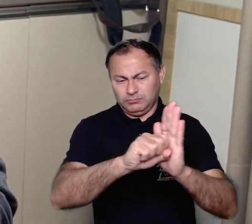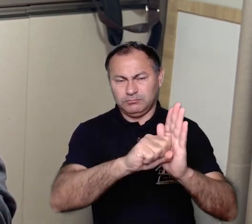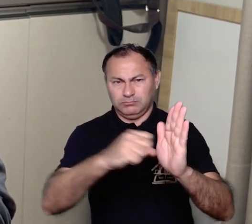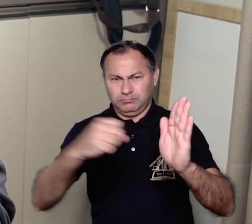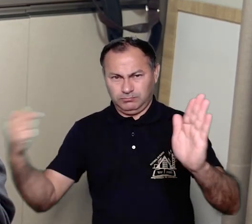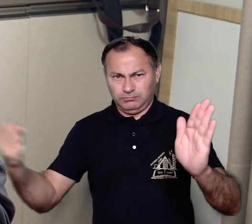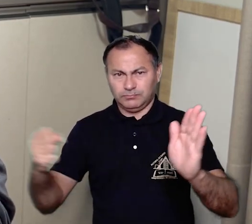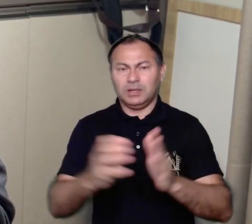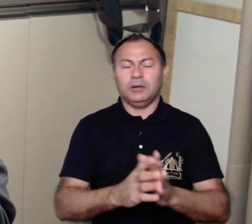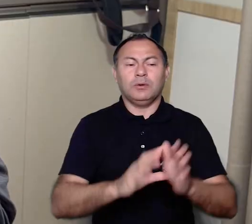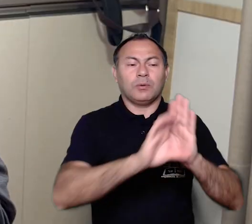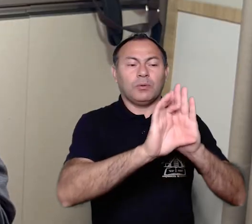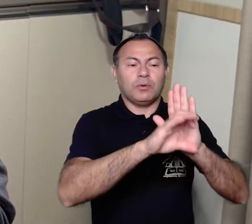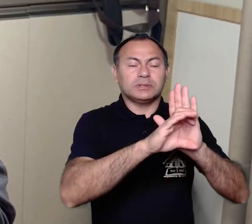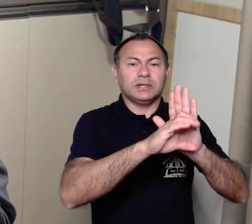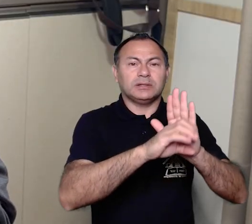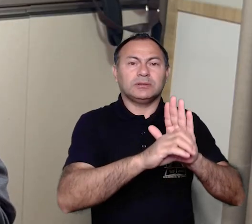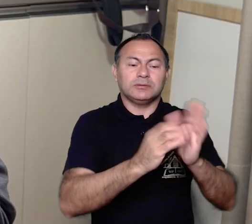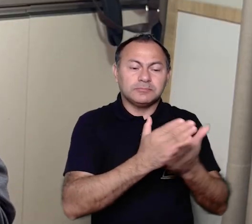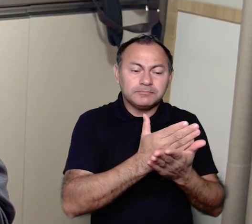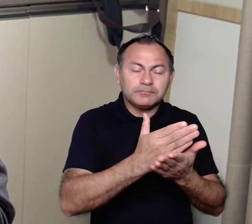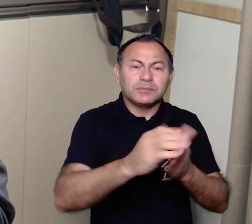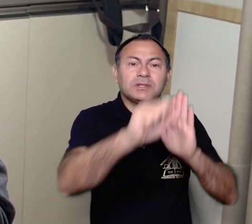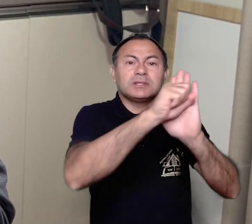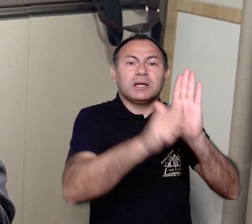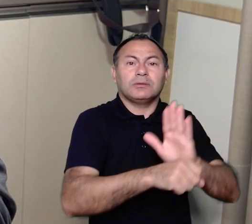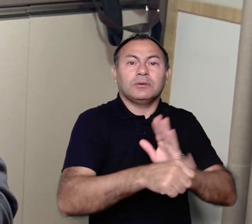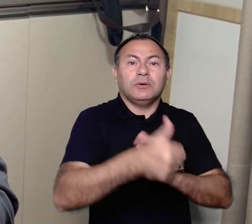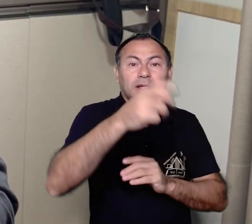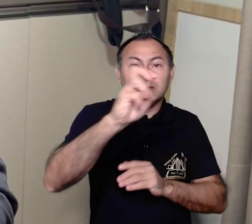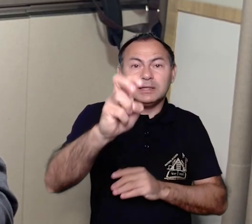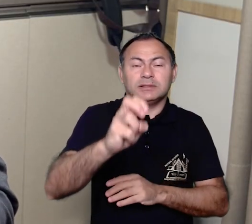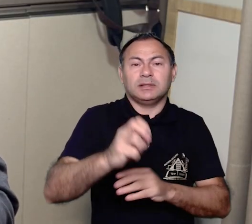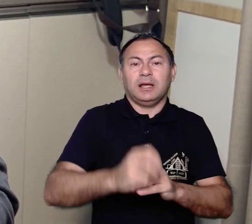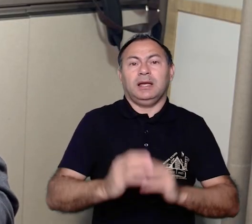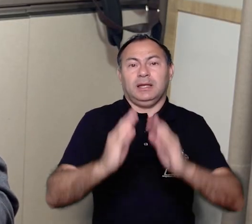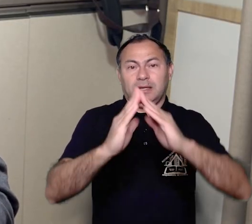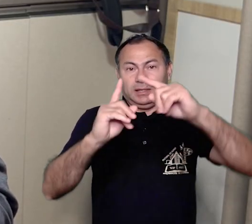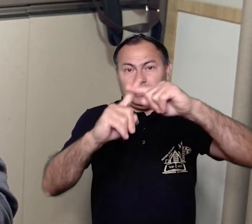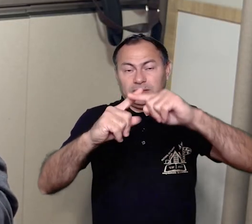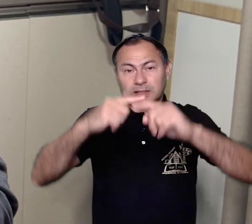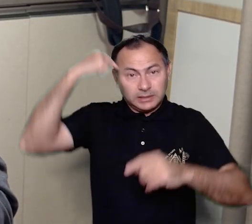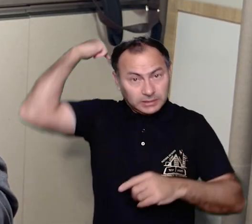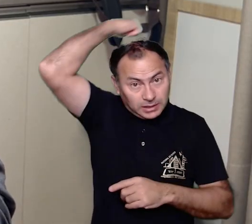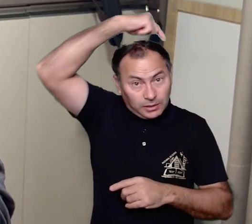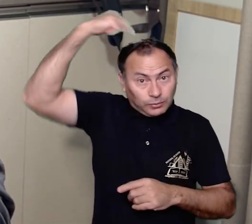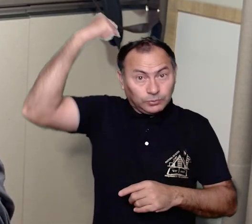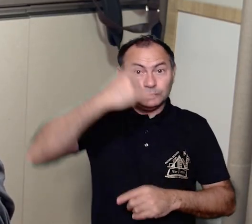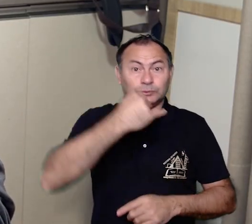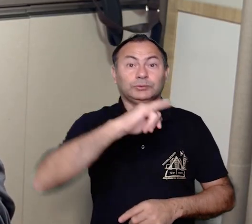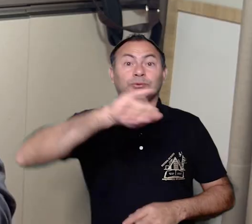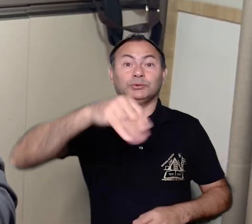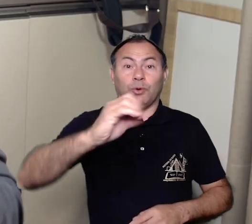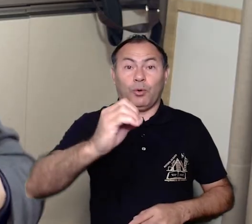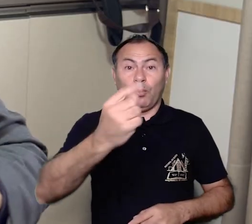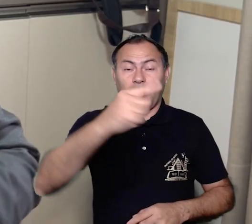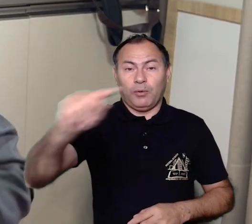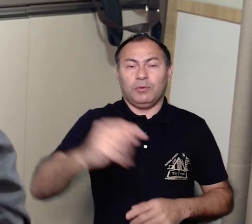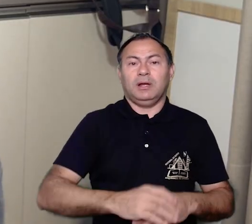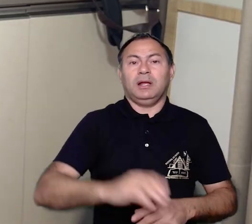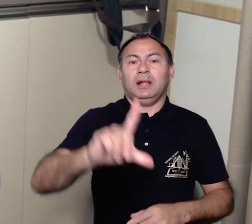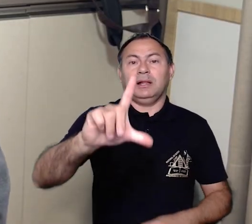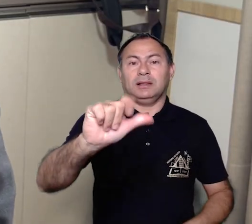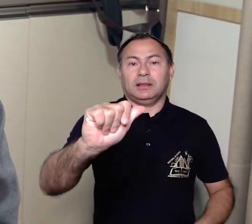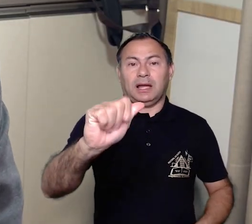suas raízes no século XV, na Basílica de São João de Latrão, é a Catedral